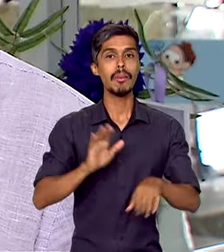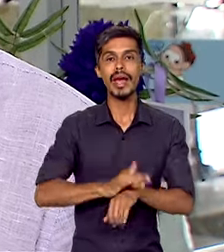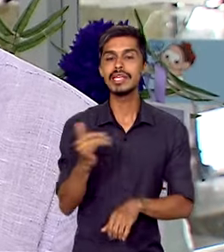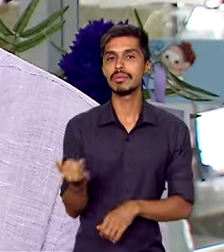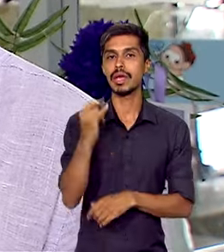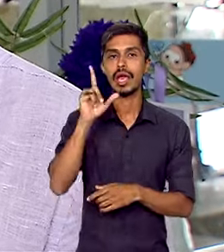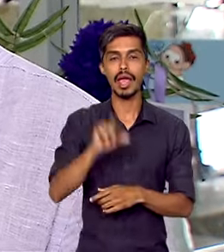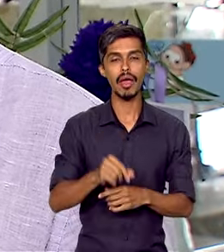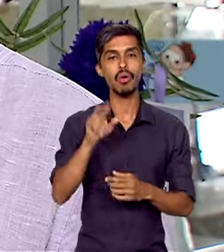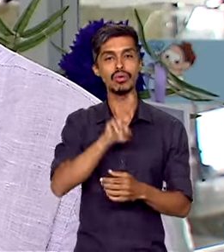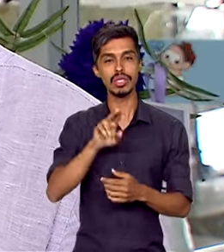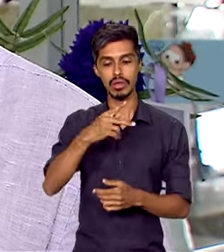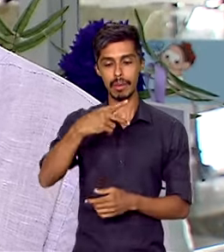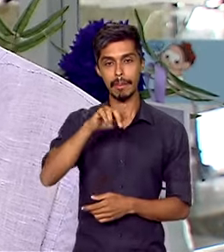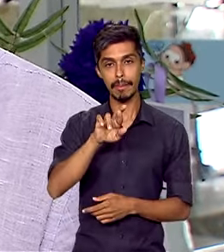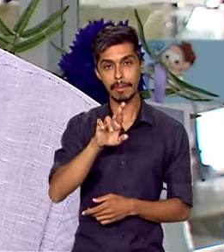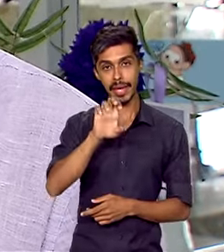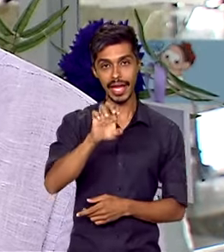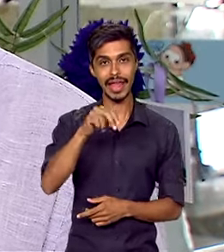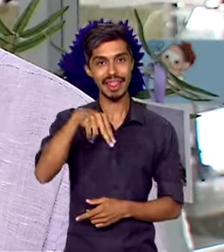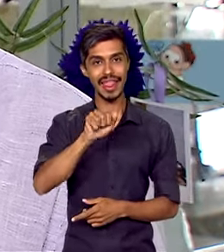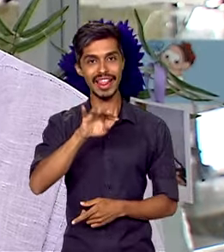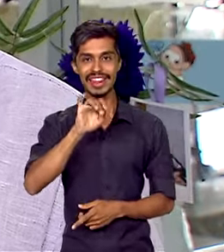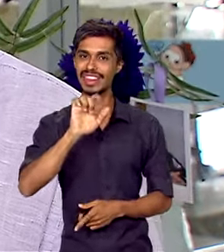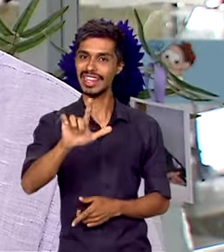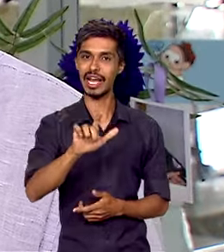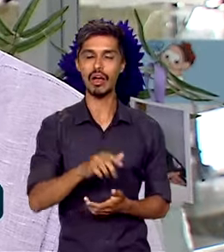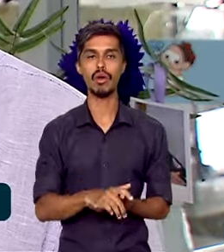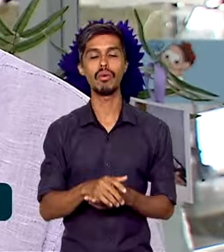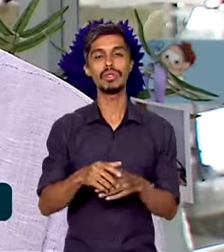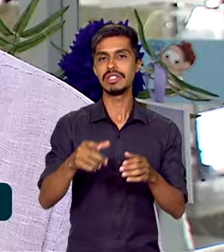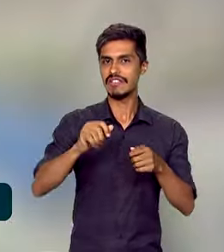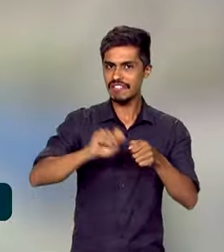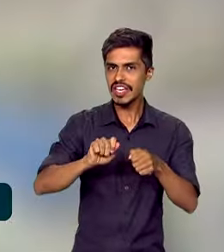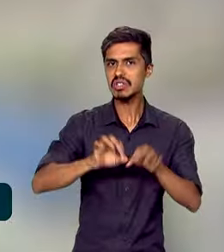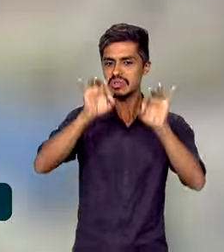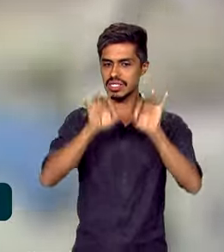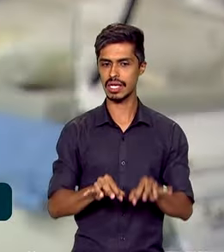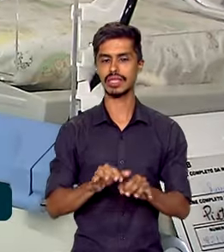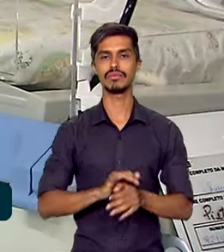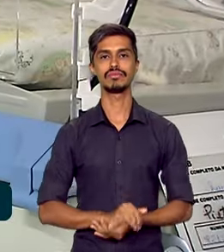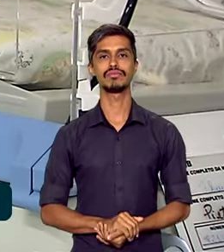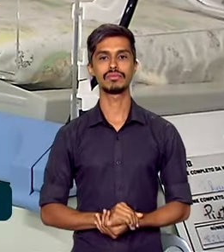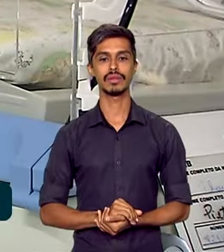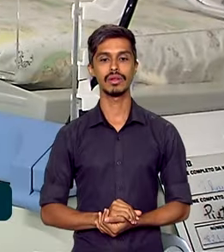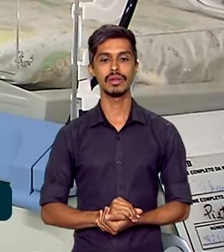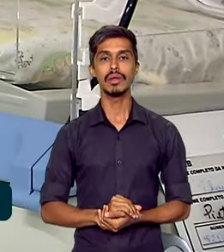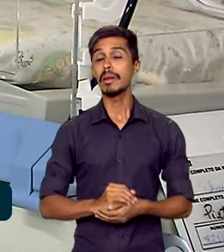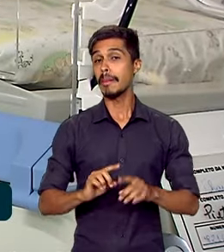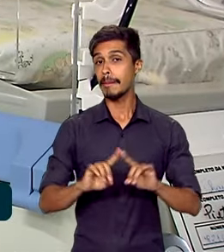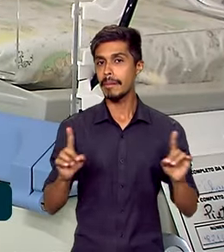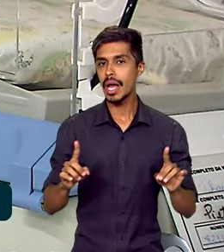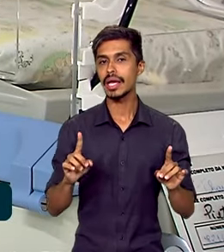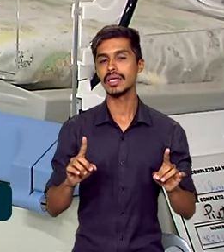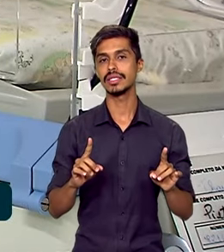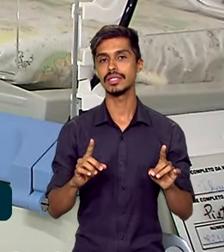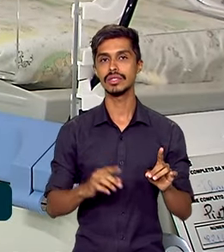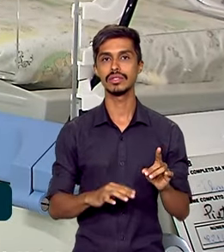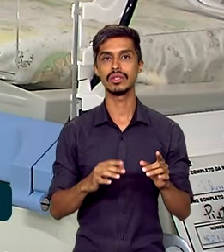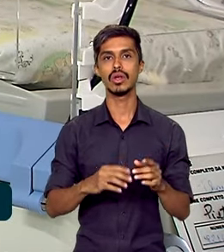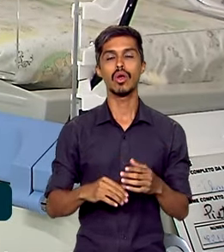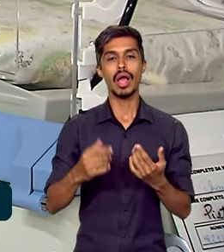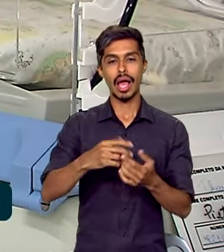de um pré-natal bem feito um pré-natal abrangente um pré-natal completo só que a morbidade do